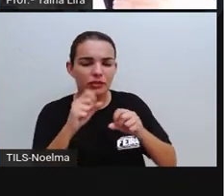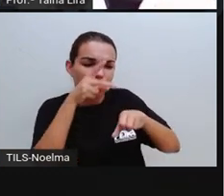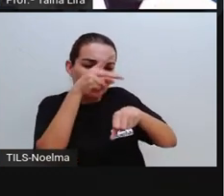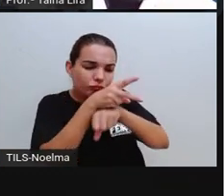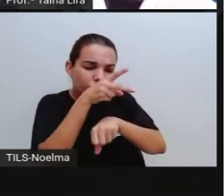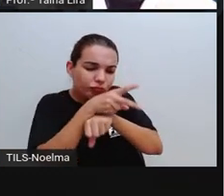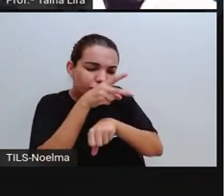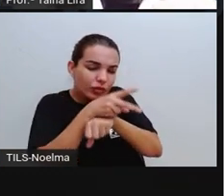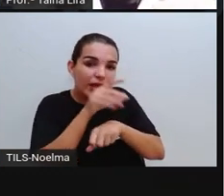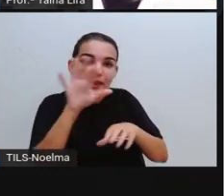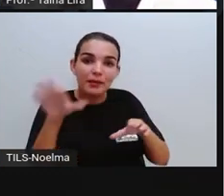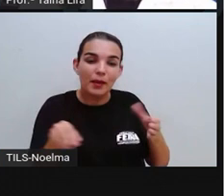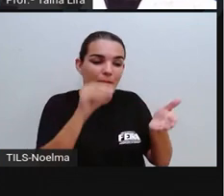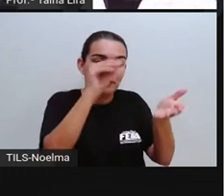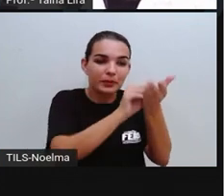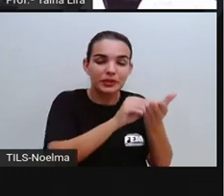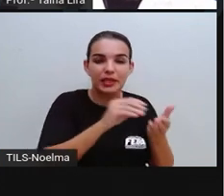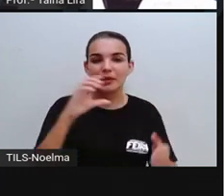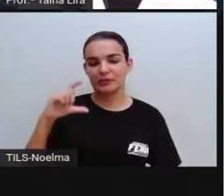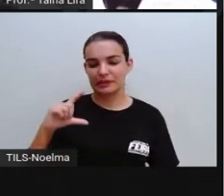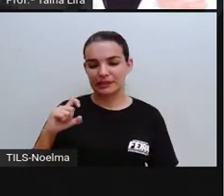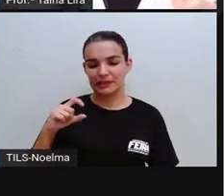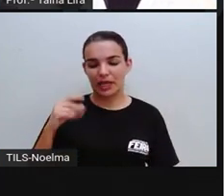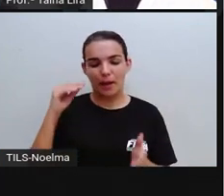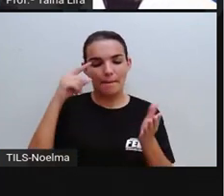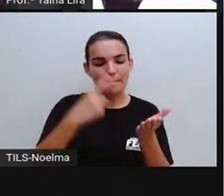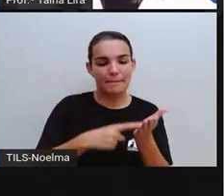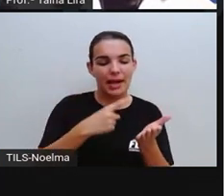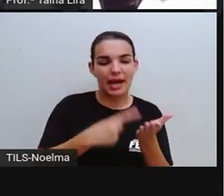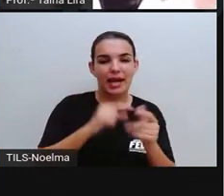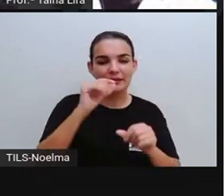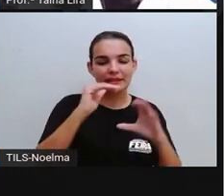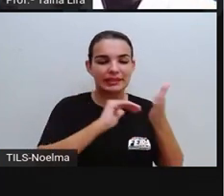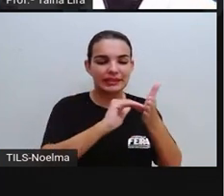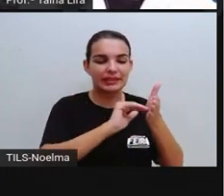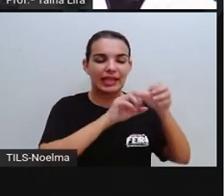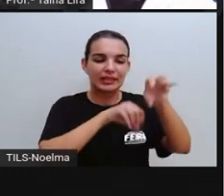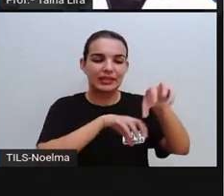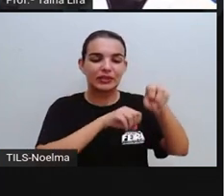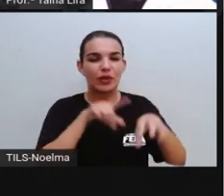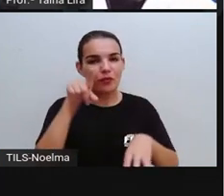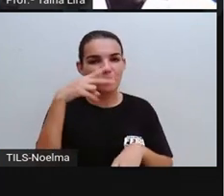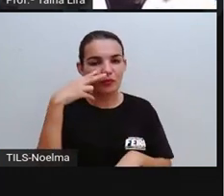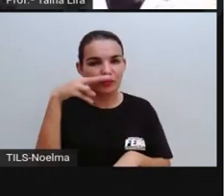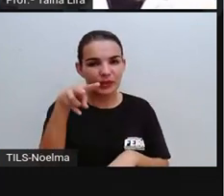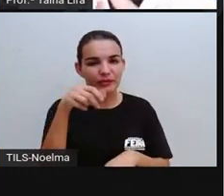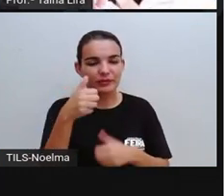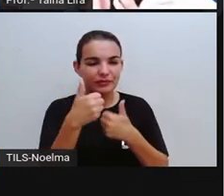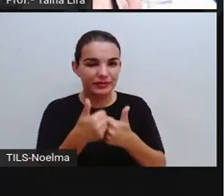gravar, postar no Instagram, marcar a Secretaria de Educação para a gente ver a sua entrevista, tá